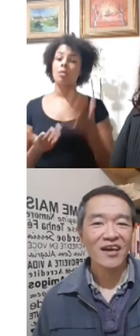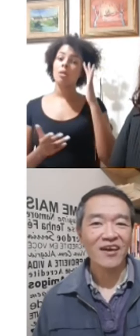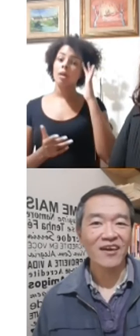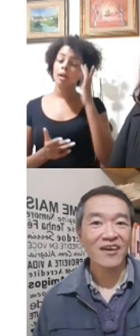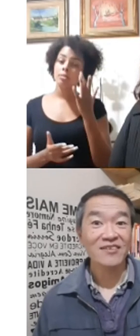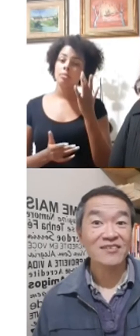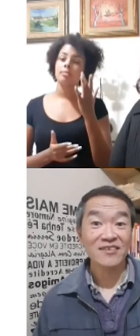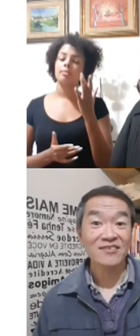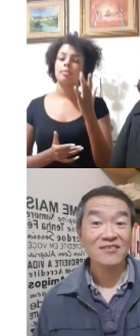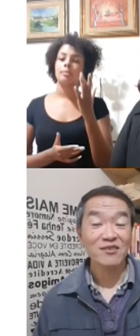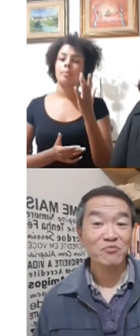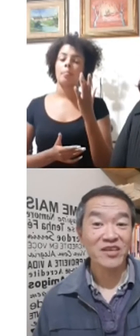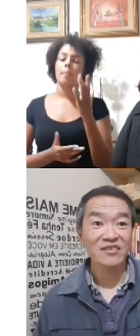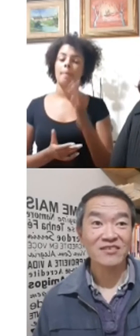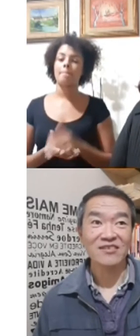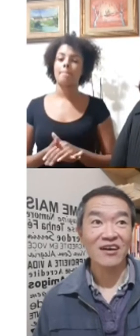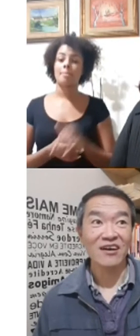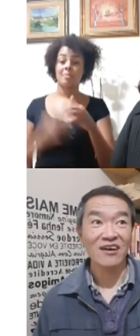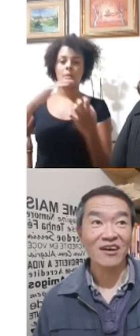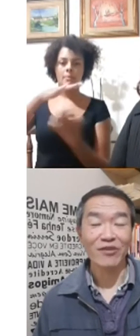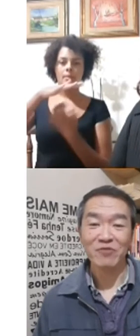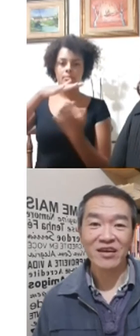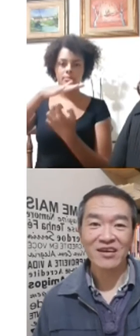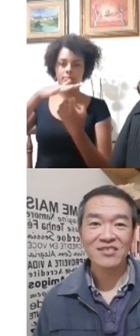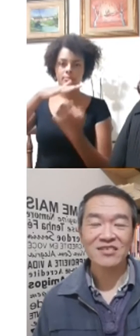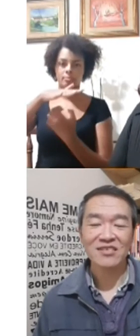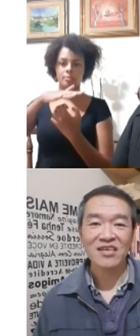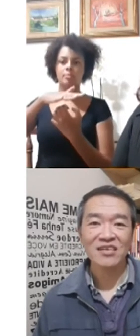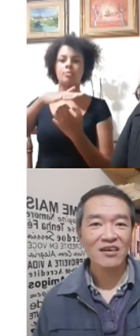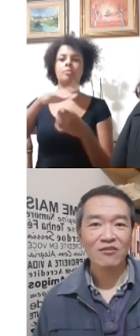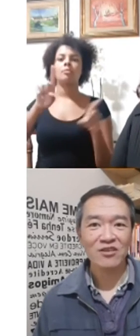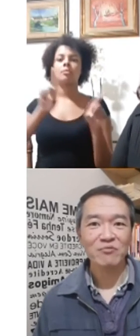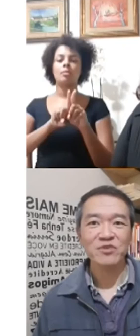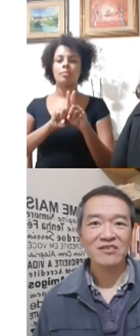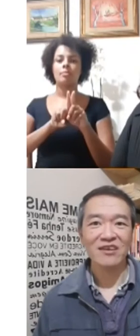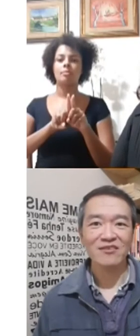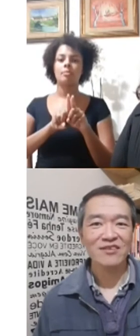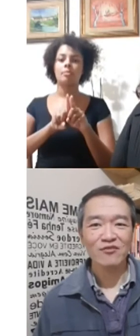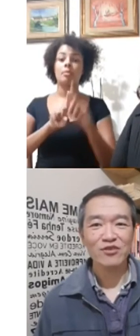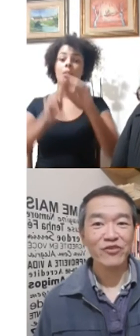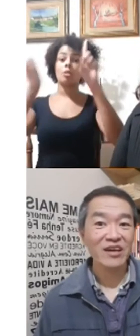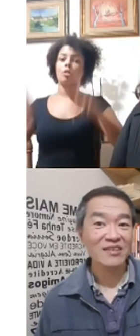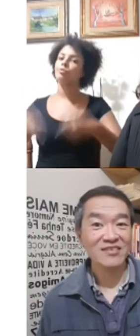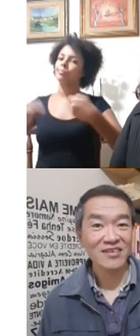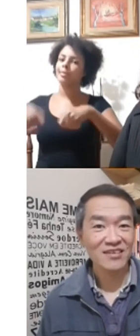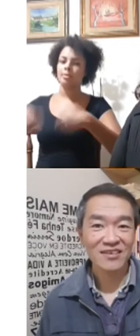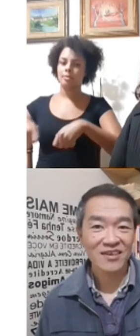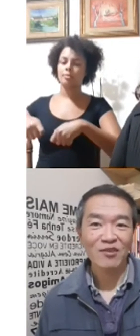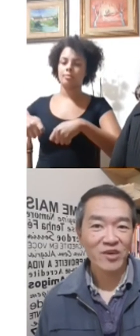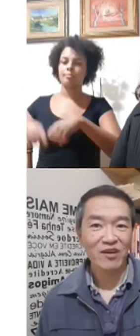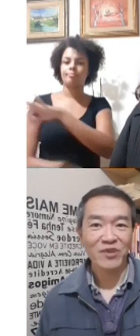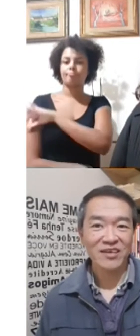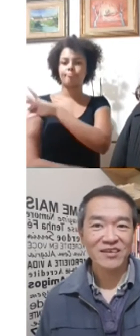que essas empresas, a fabricante e a loja precisariam ser notificadas